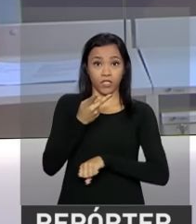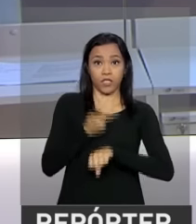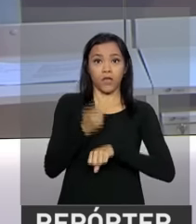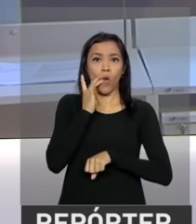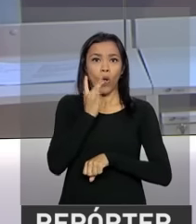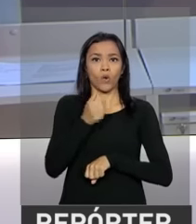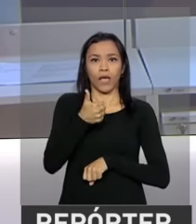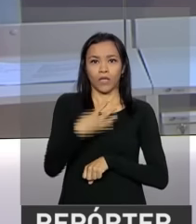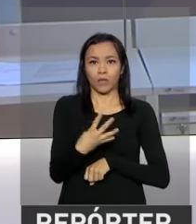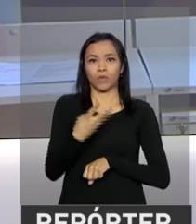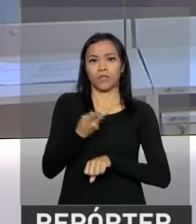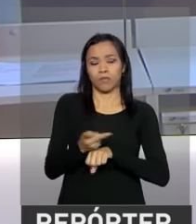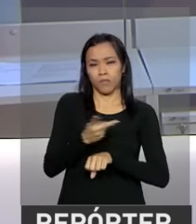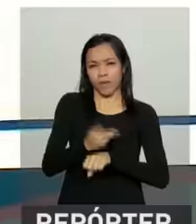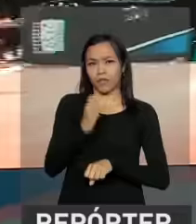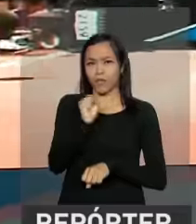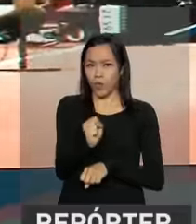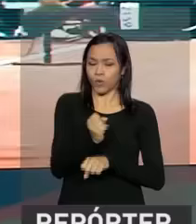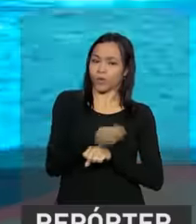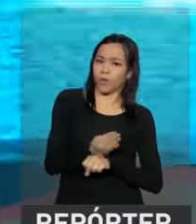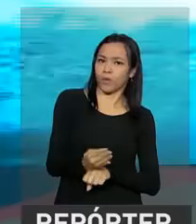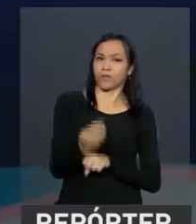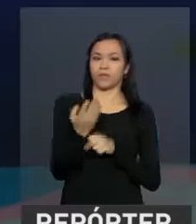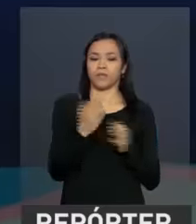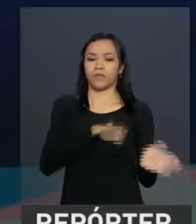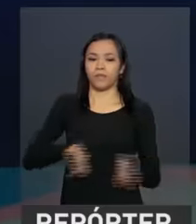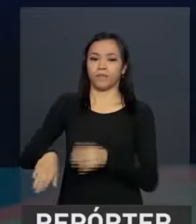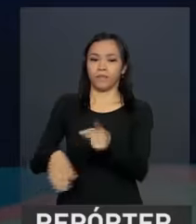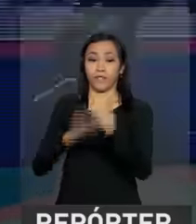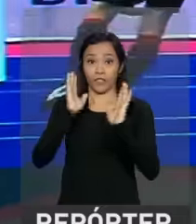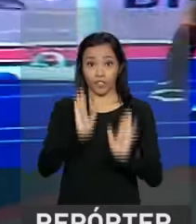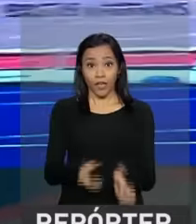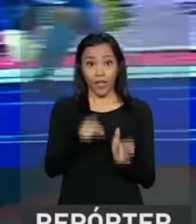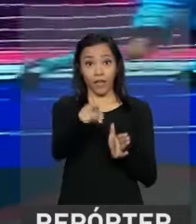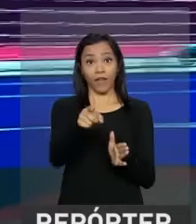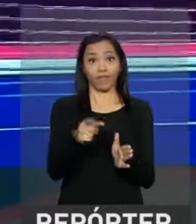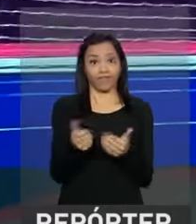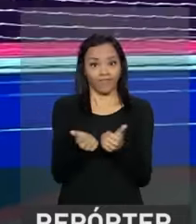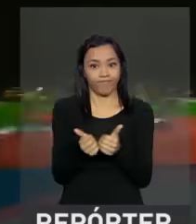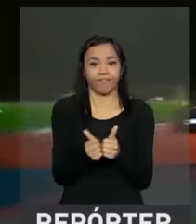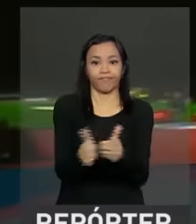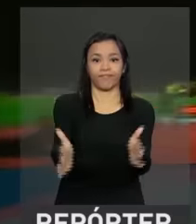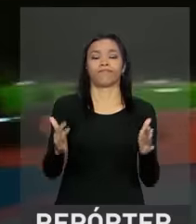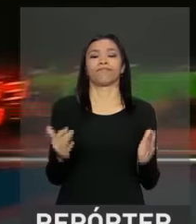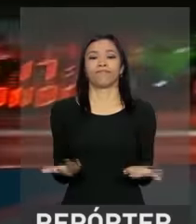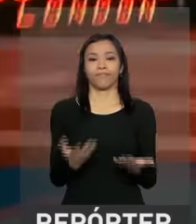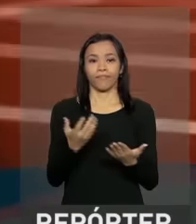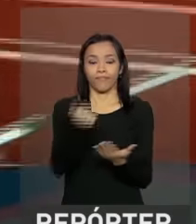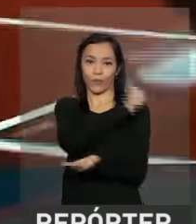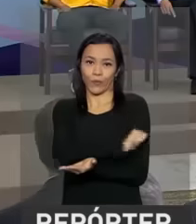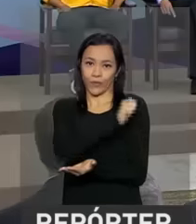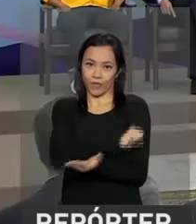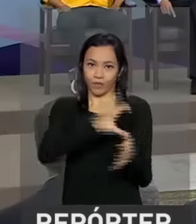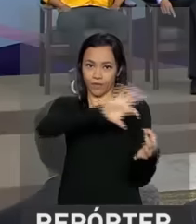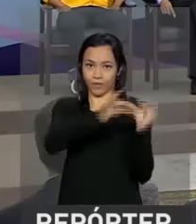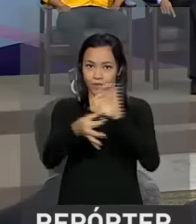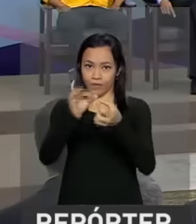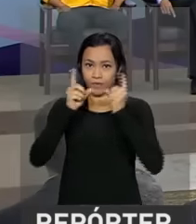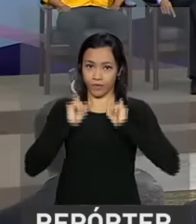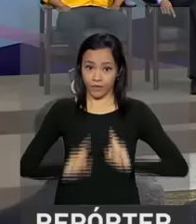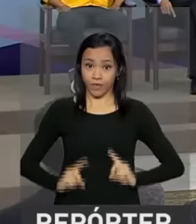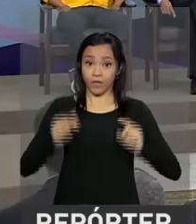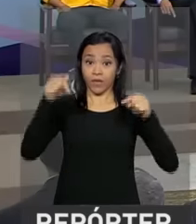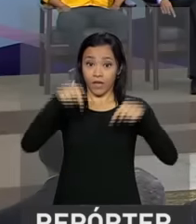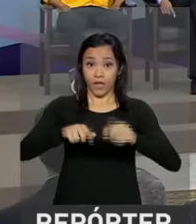prata e Oito de bronze foi dada largada para as paralimpíadas Rio 201 em cerimônia no